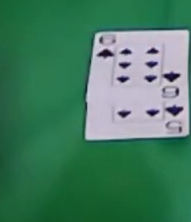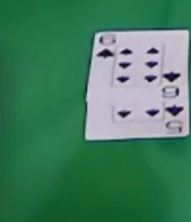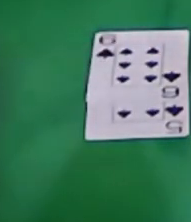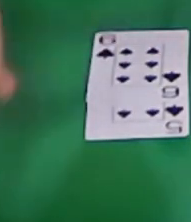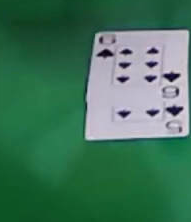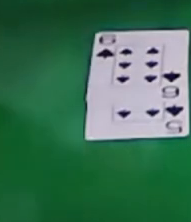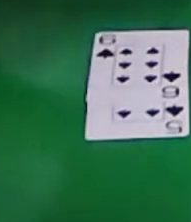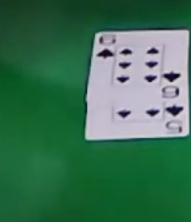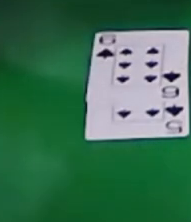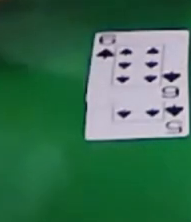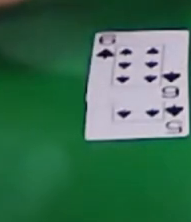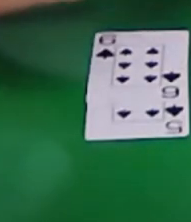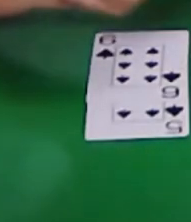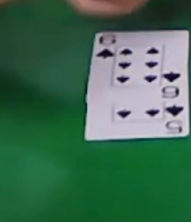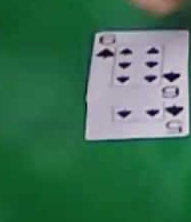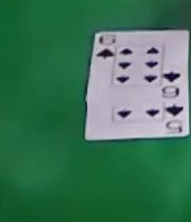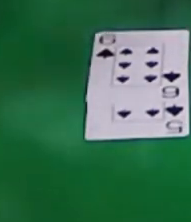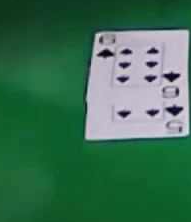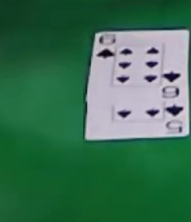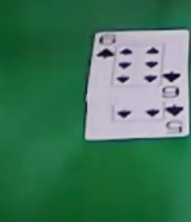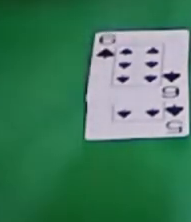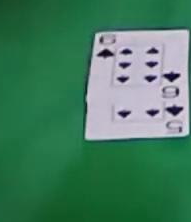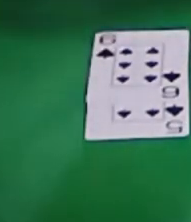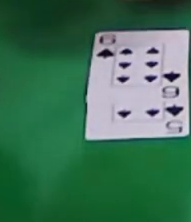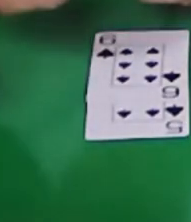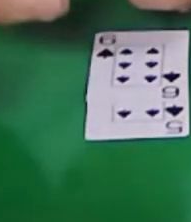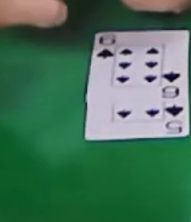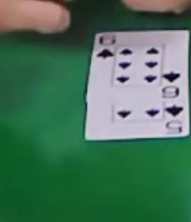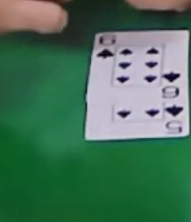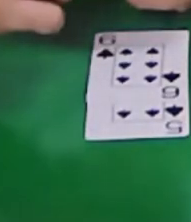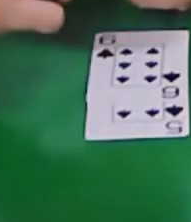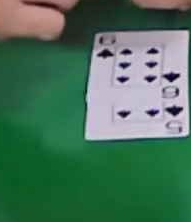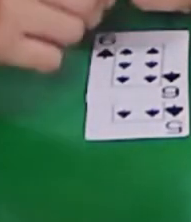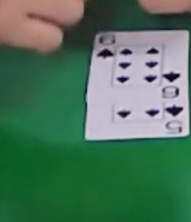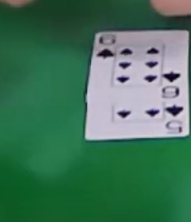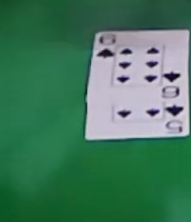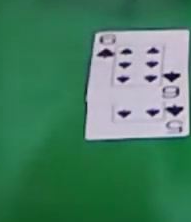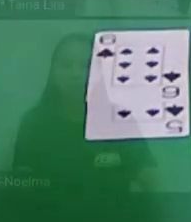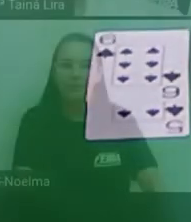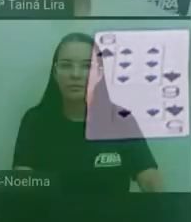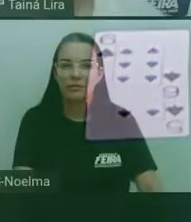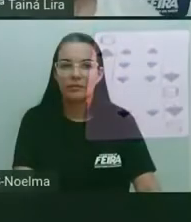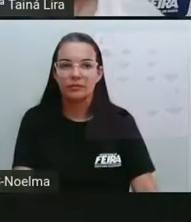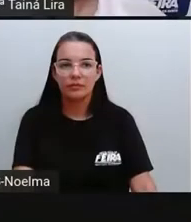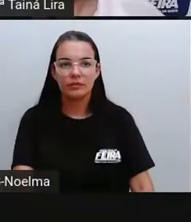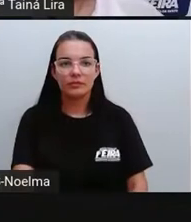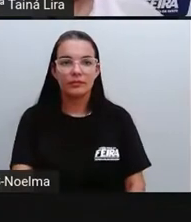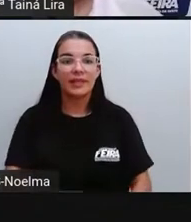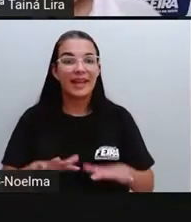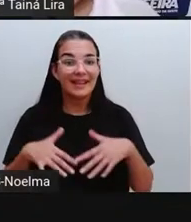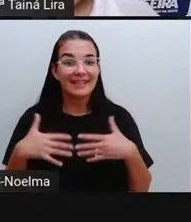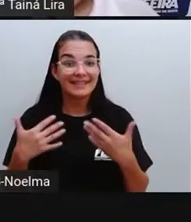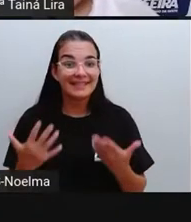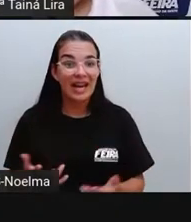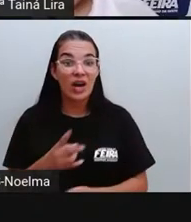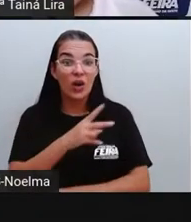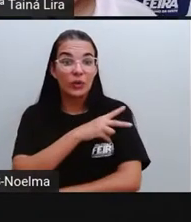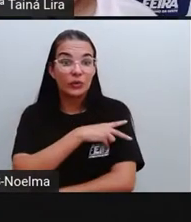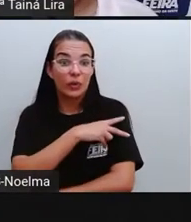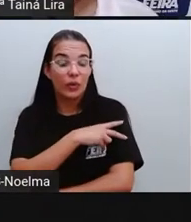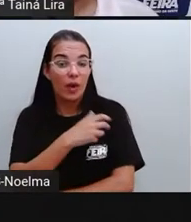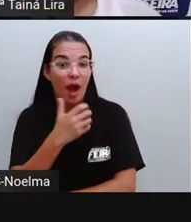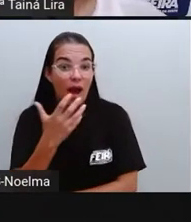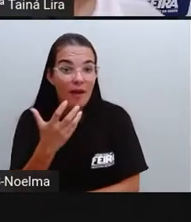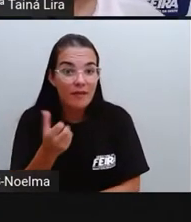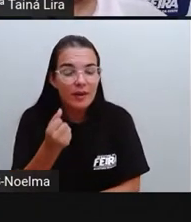Aprender matemática brincando. Então, vamos lá, vamos dar continuidade à nossa aula. Então, segundo ano, vamos